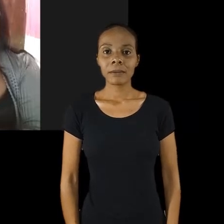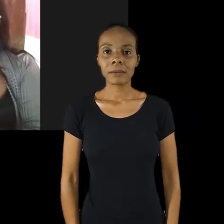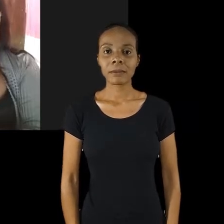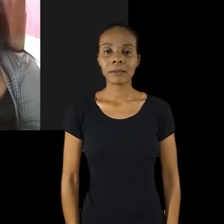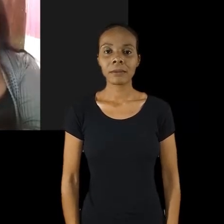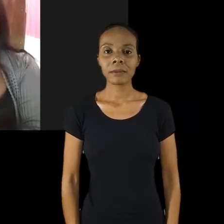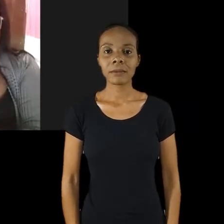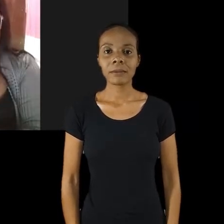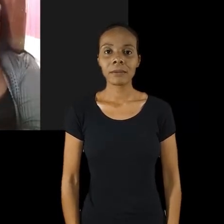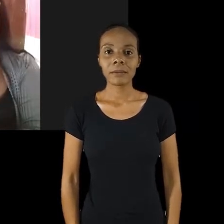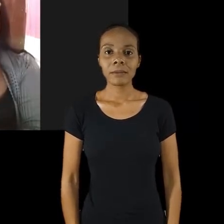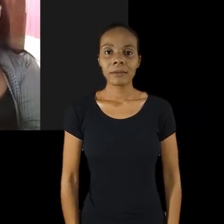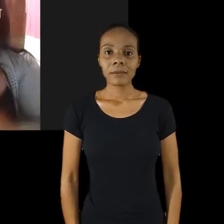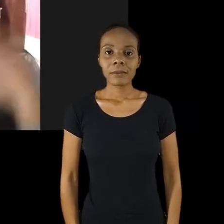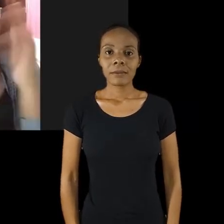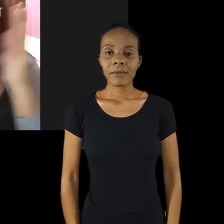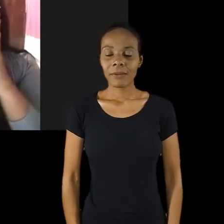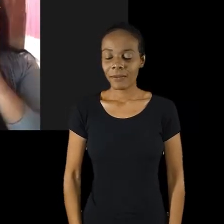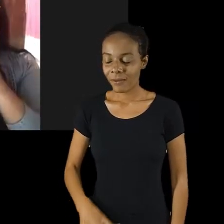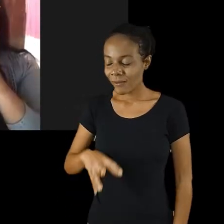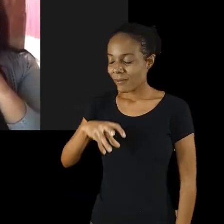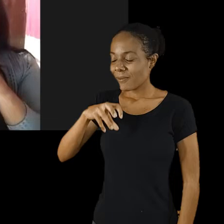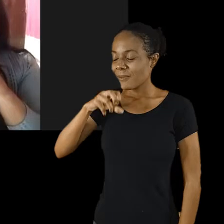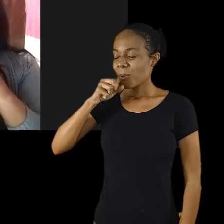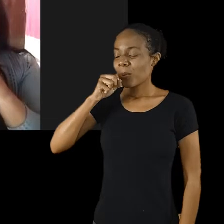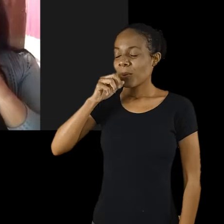Vou respirar. Uma respirada também.